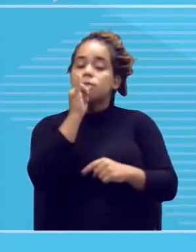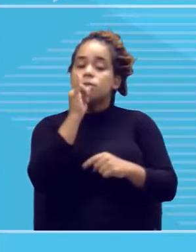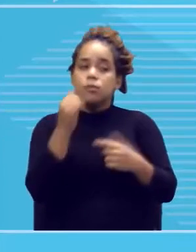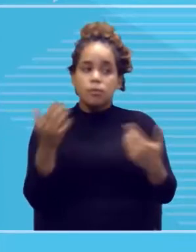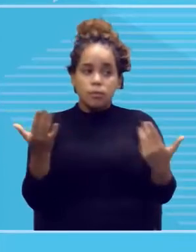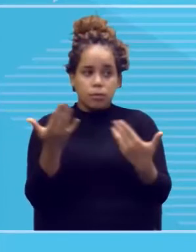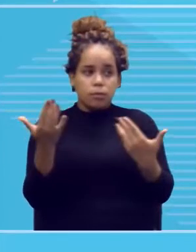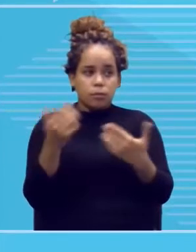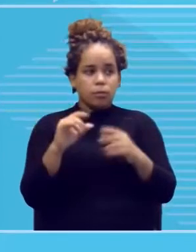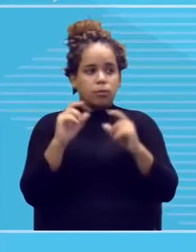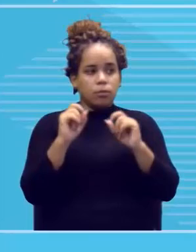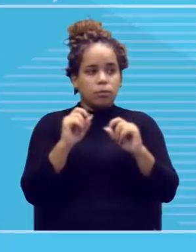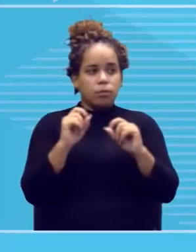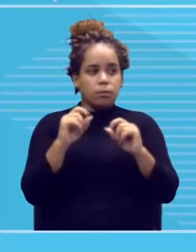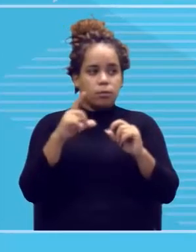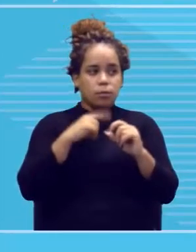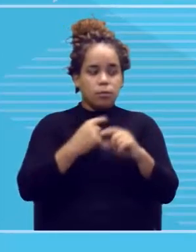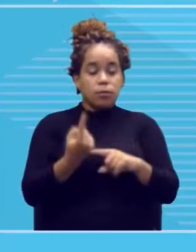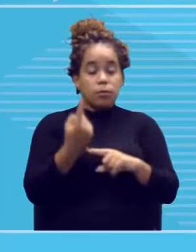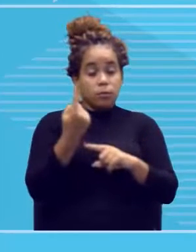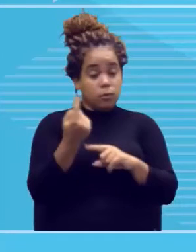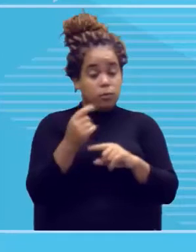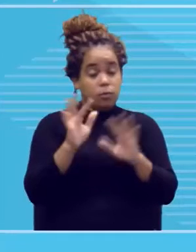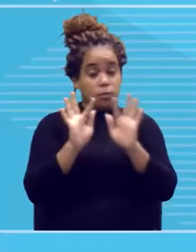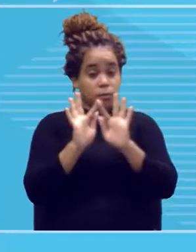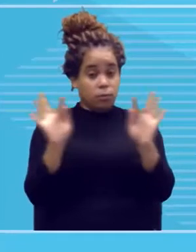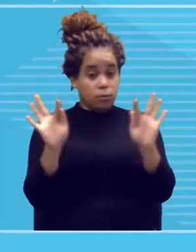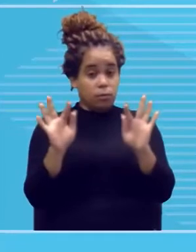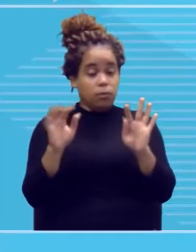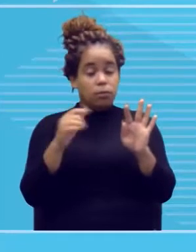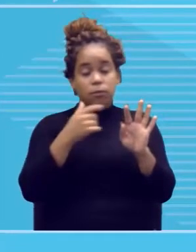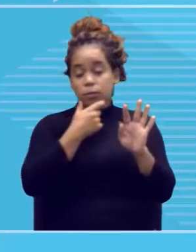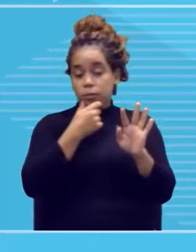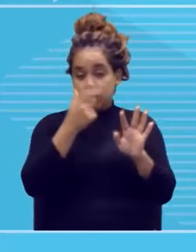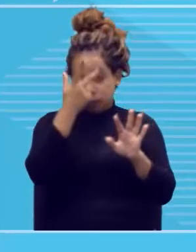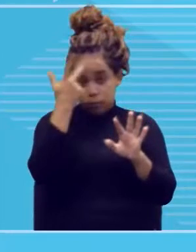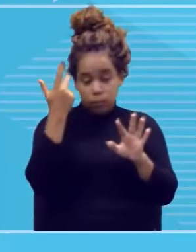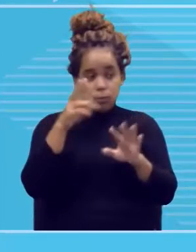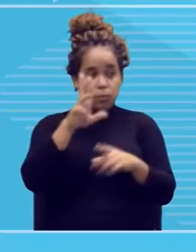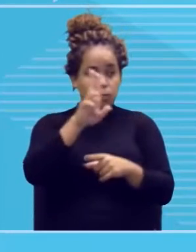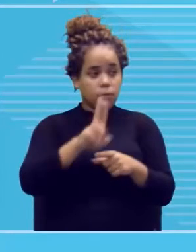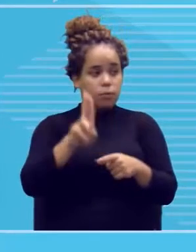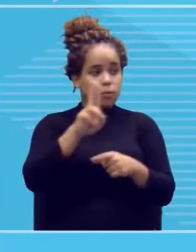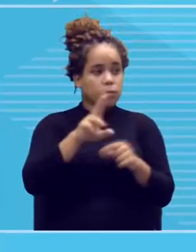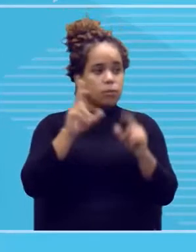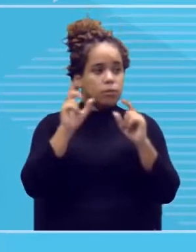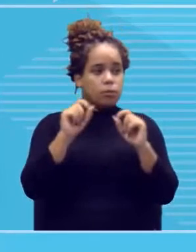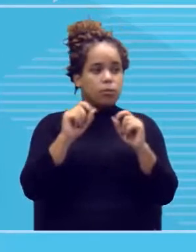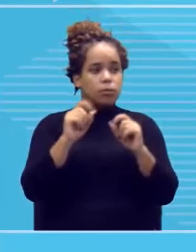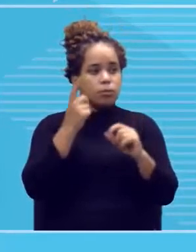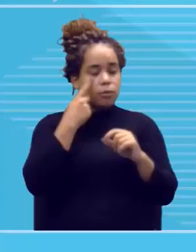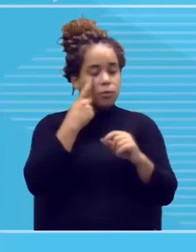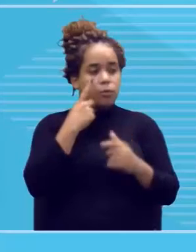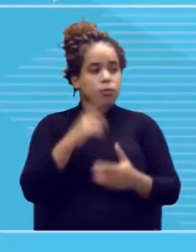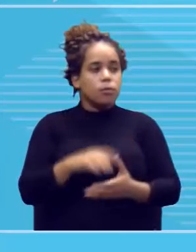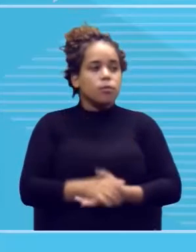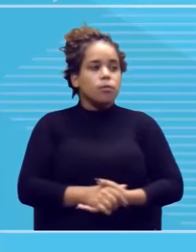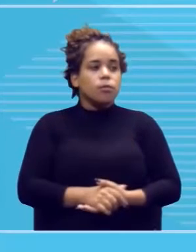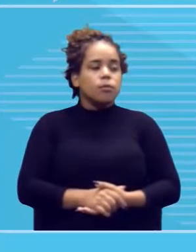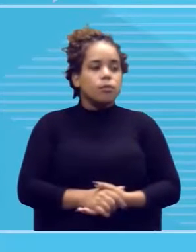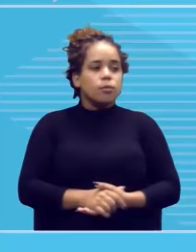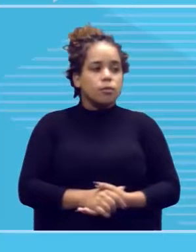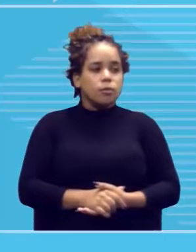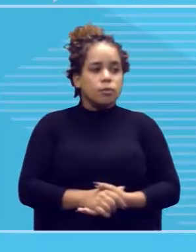quadro para vocês olha só tem uma expressão em inglês que é habitual vocês usam normalmente e a expressão assim ó